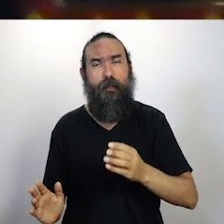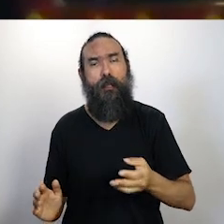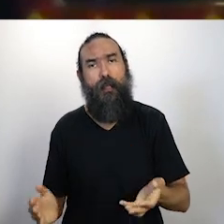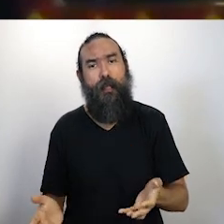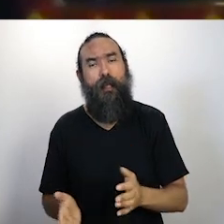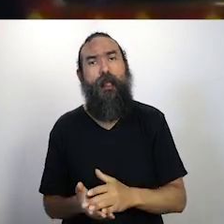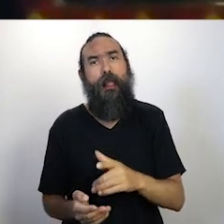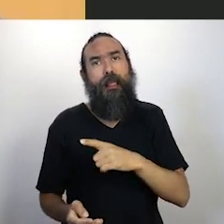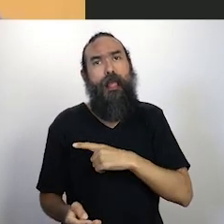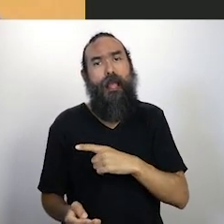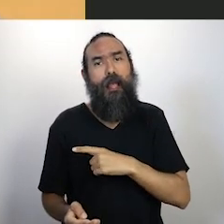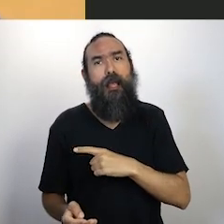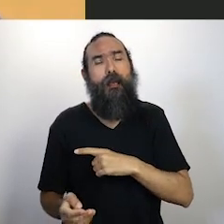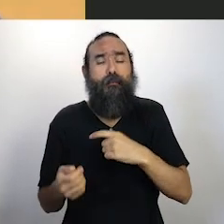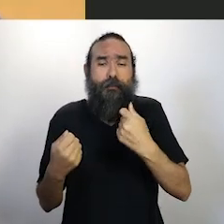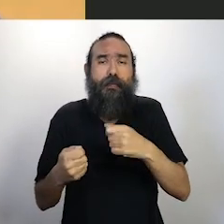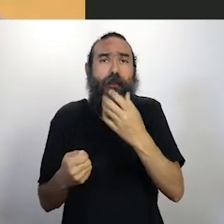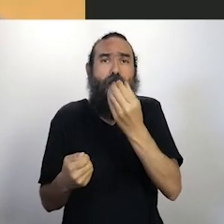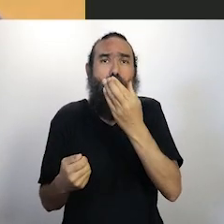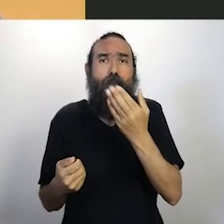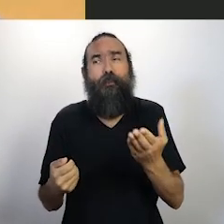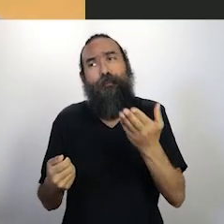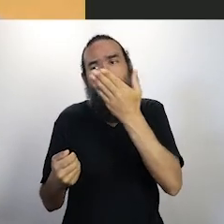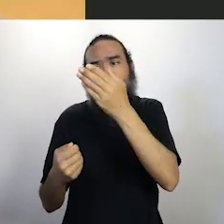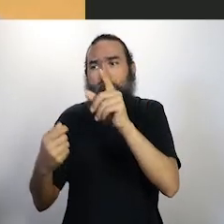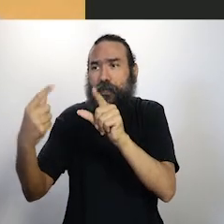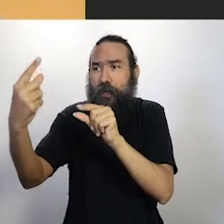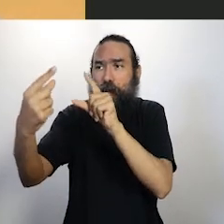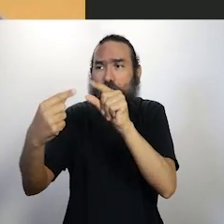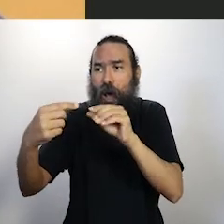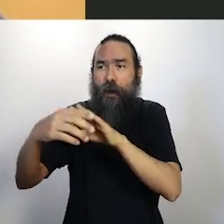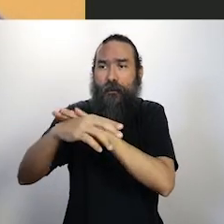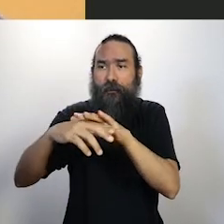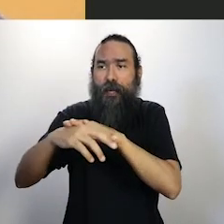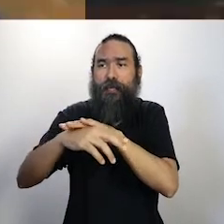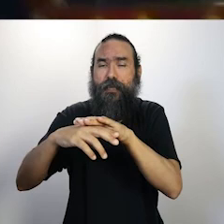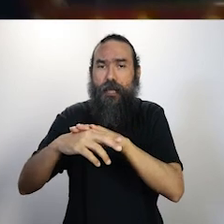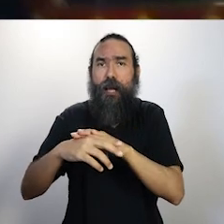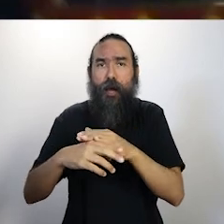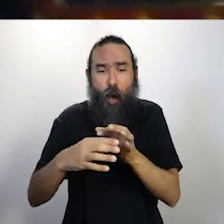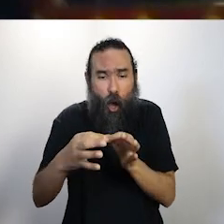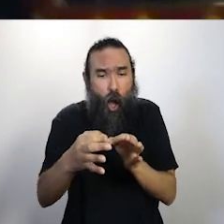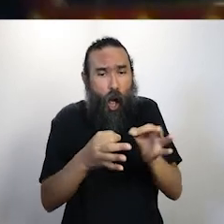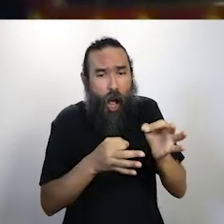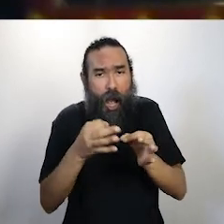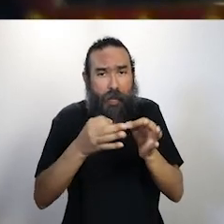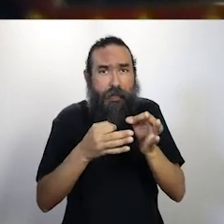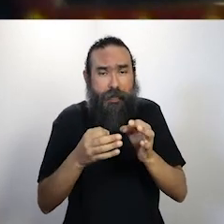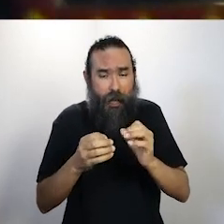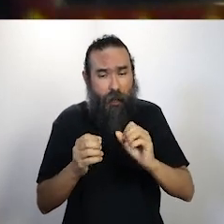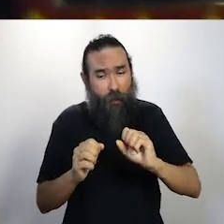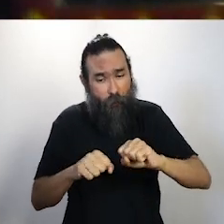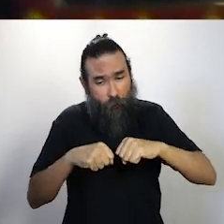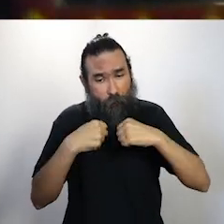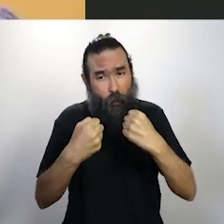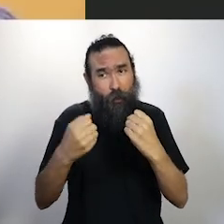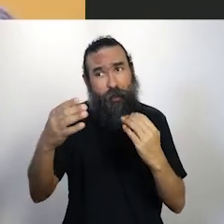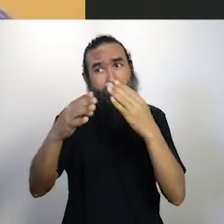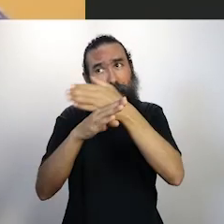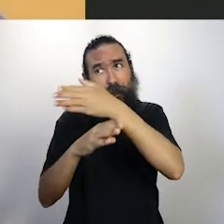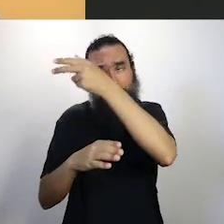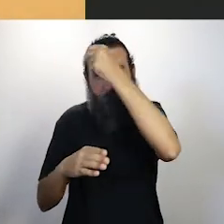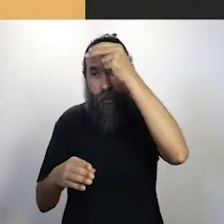possível com ele mas tenta articular o máximo de força possível para devolvê-lo dessa